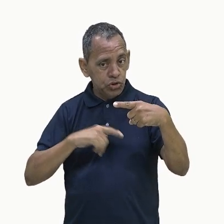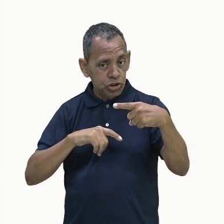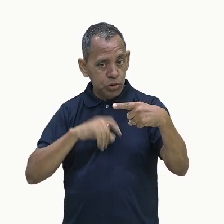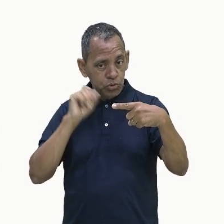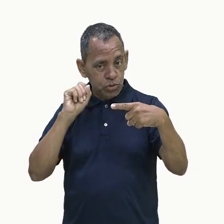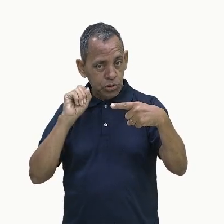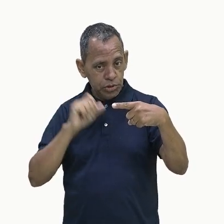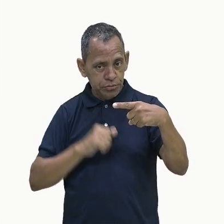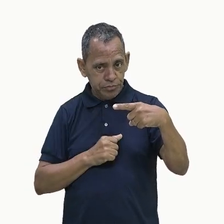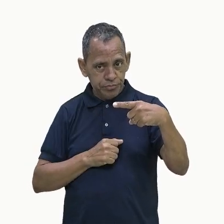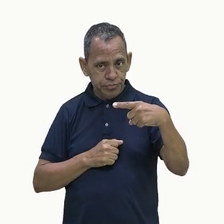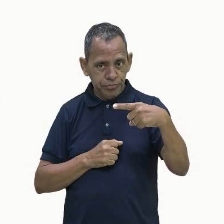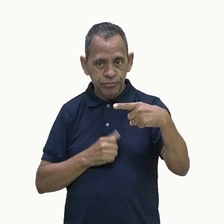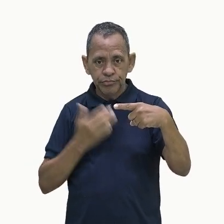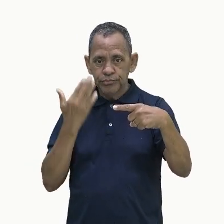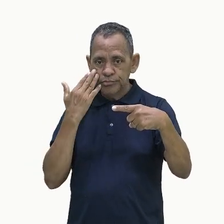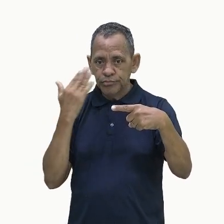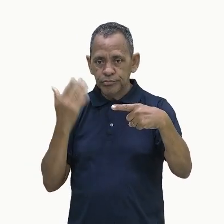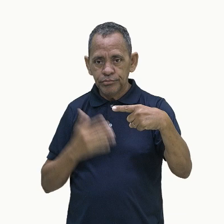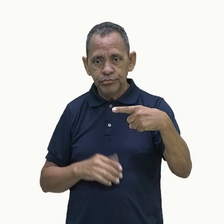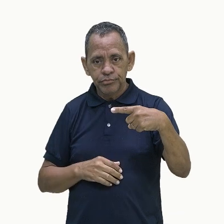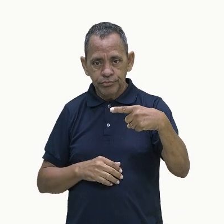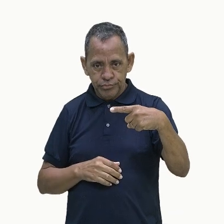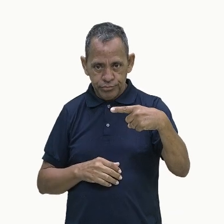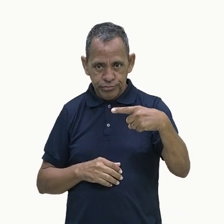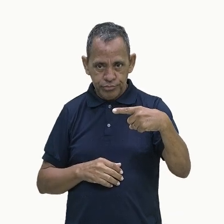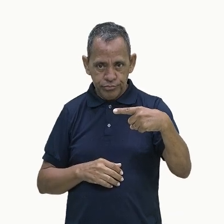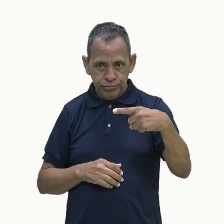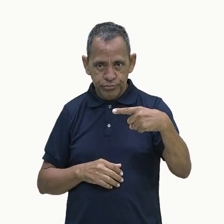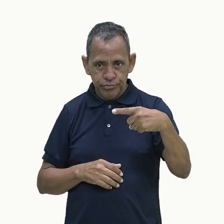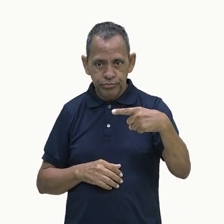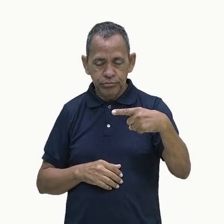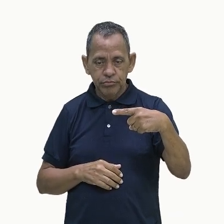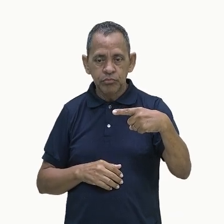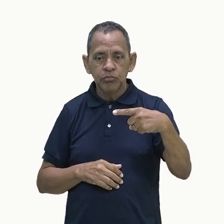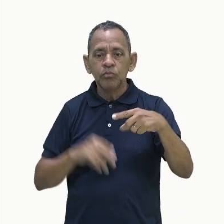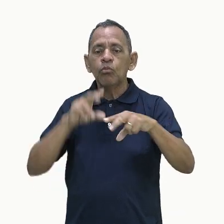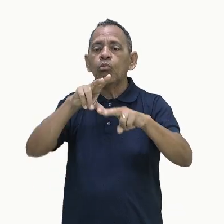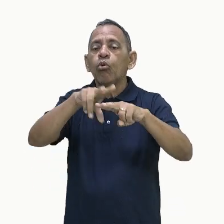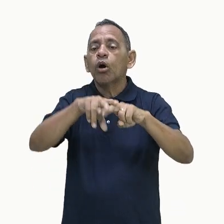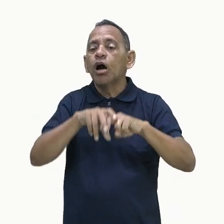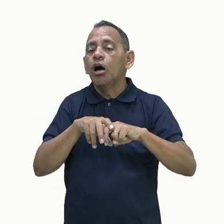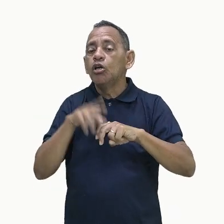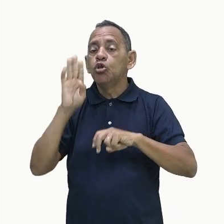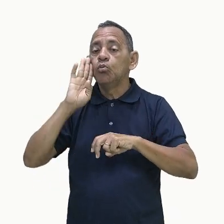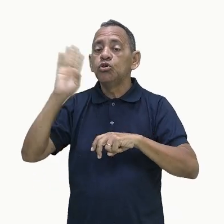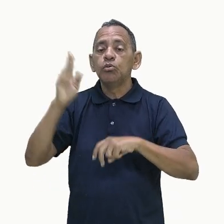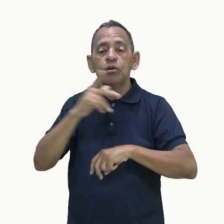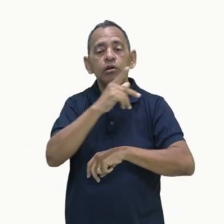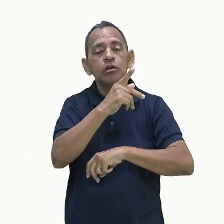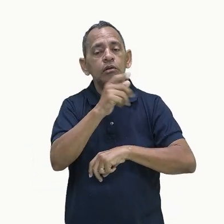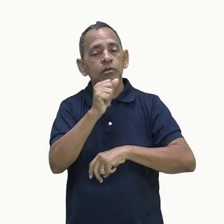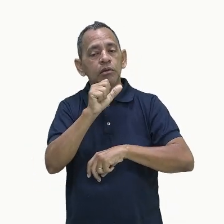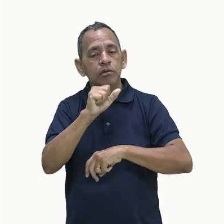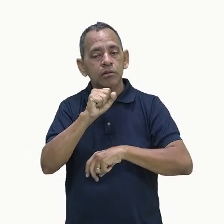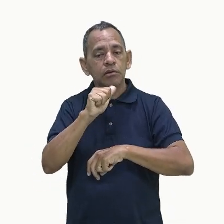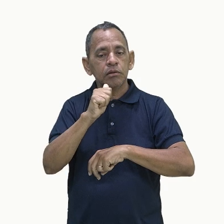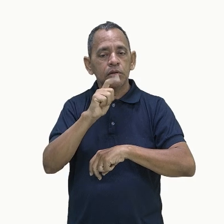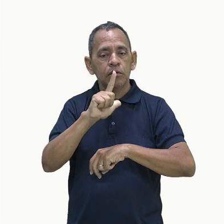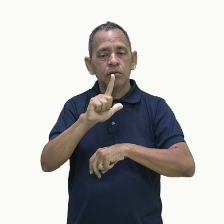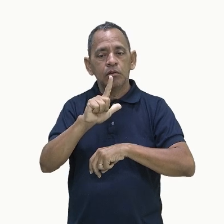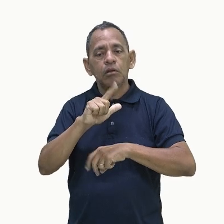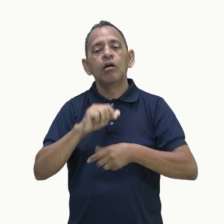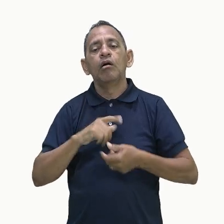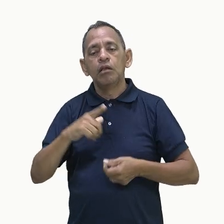aqui, ó, por meio do princípio de Pascal, temos ou teremos aqui a